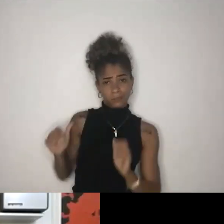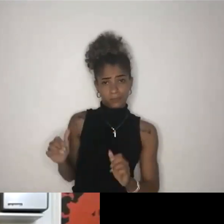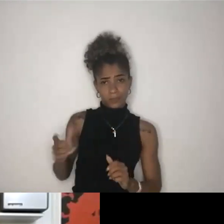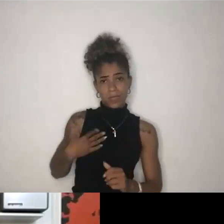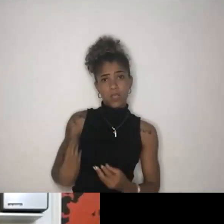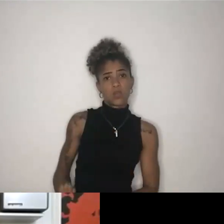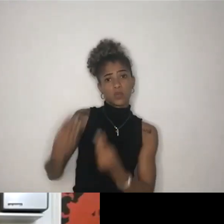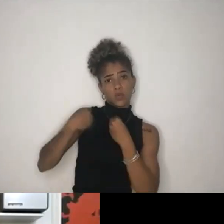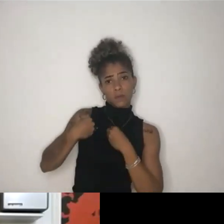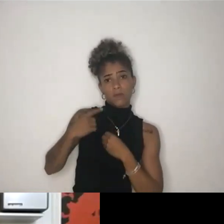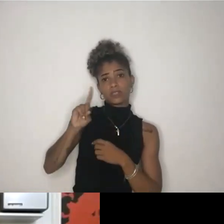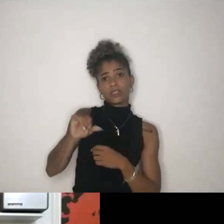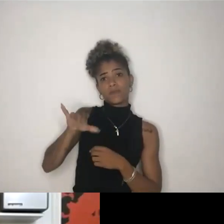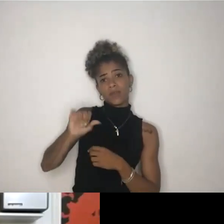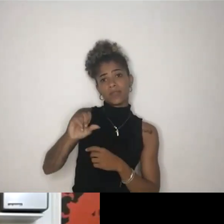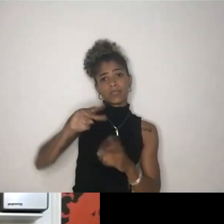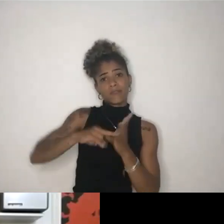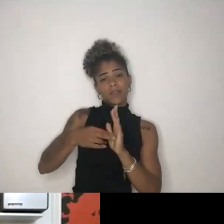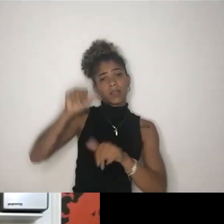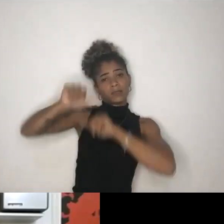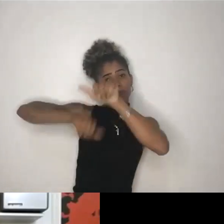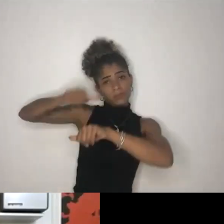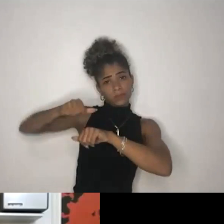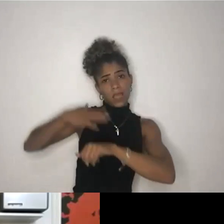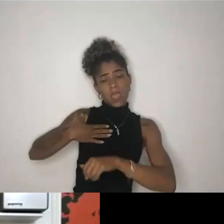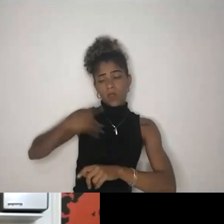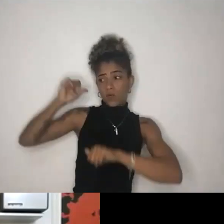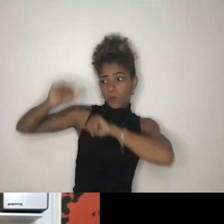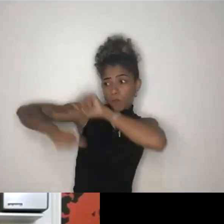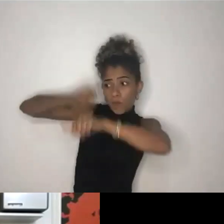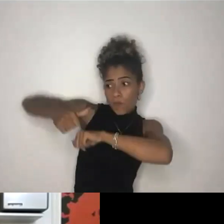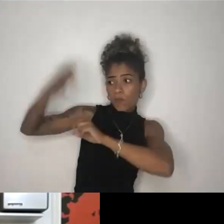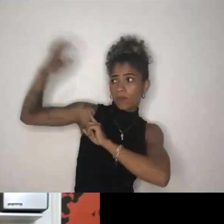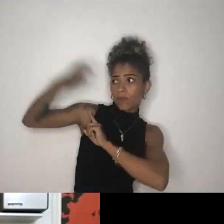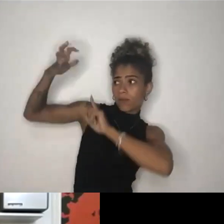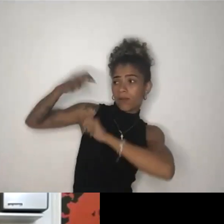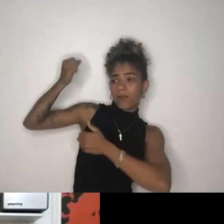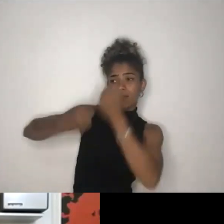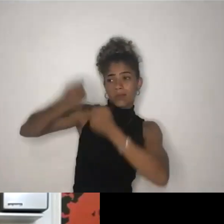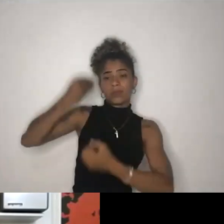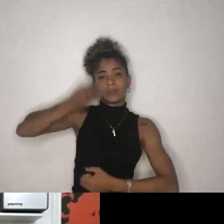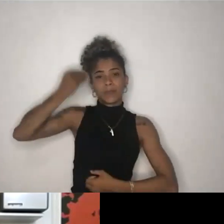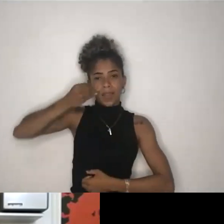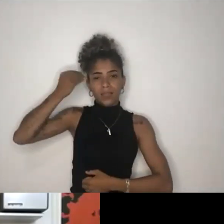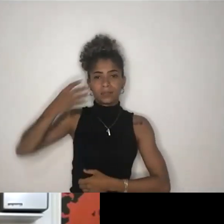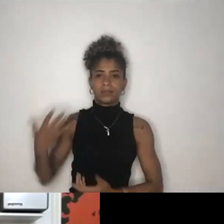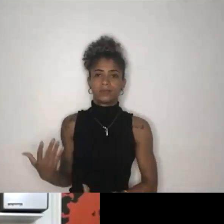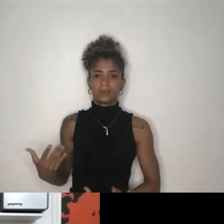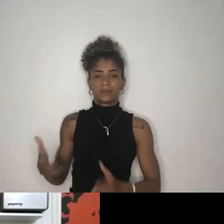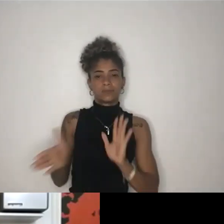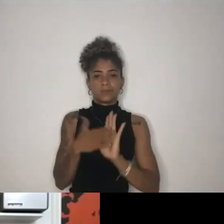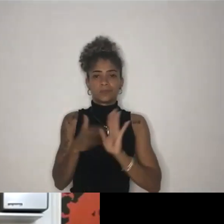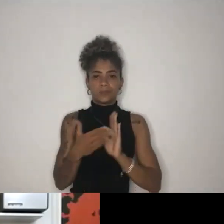Shiva porque agora eu sou transformado por ele por essas experiências né o propósito dele é esse